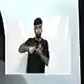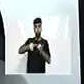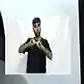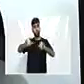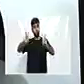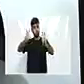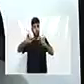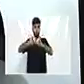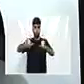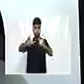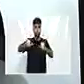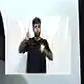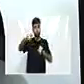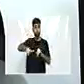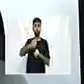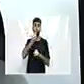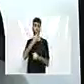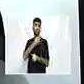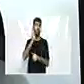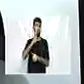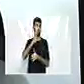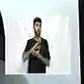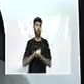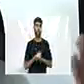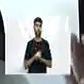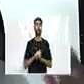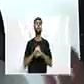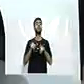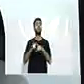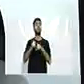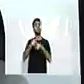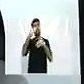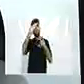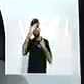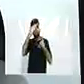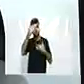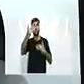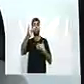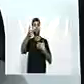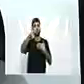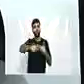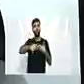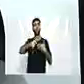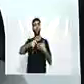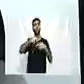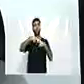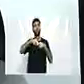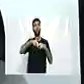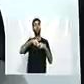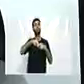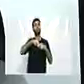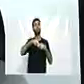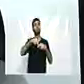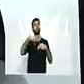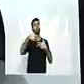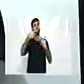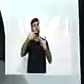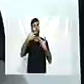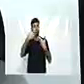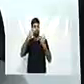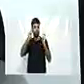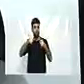campanha acho que seria muito interessante e mais que nunca te agradecer que eu fui prontamente atendido essa